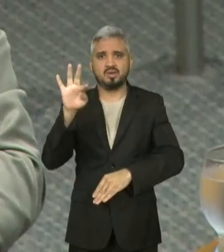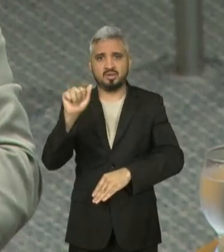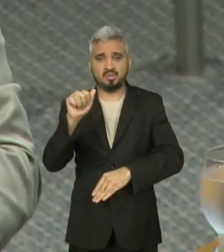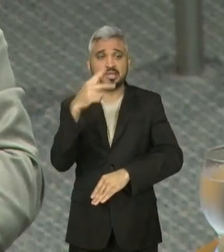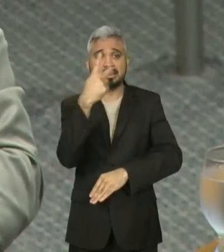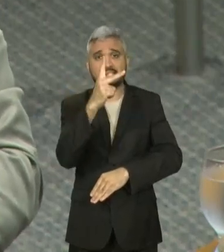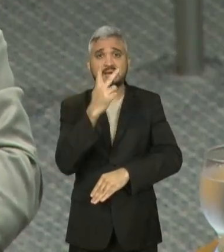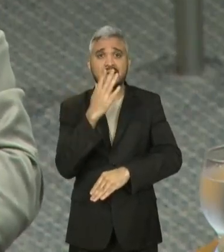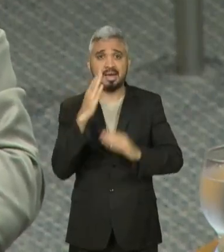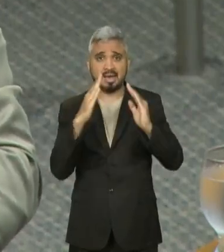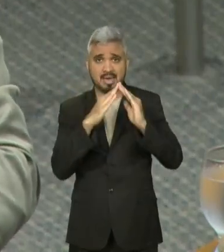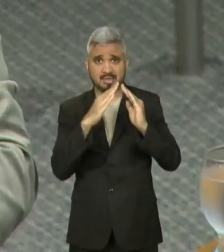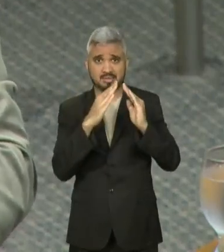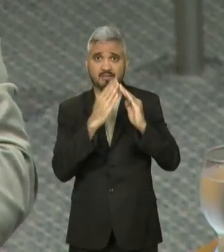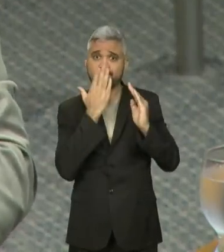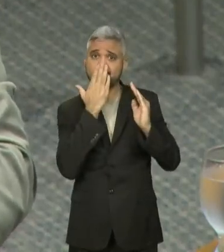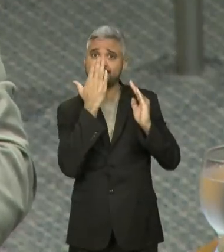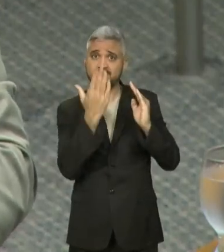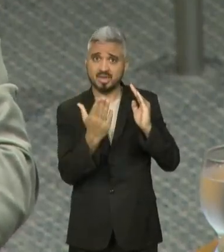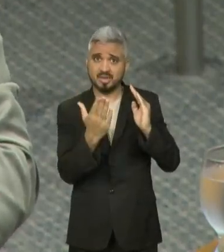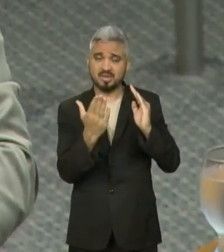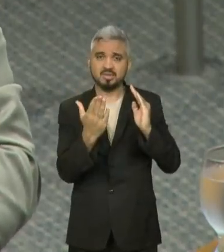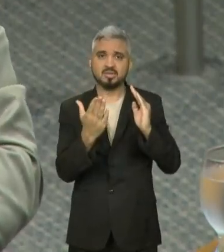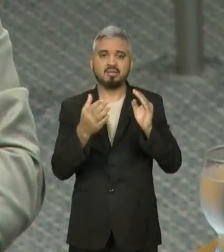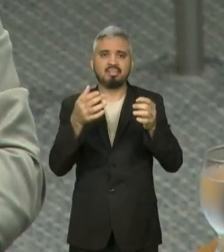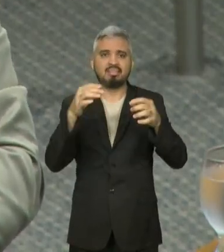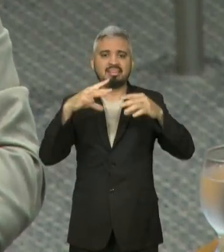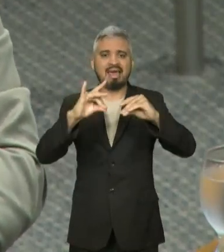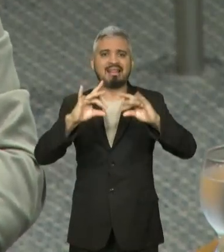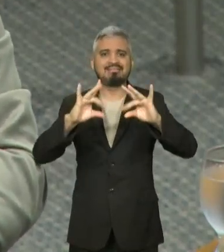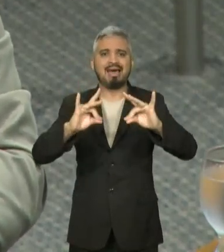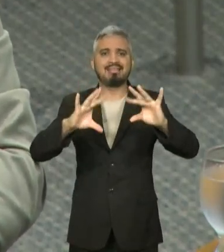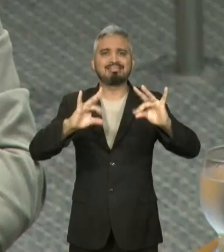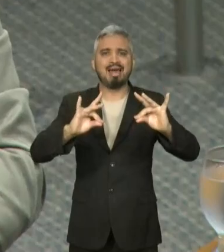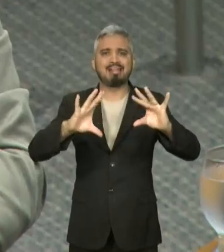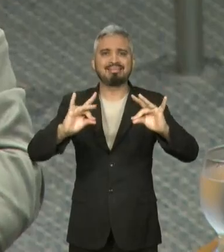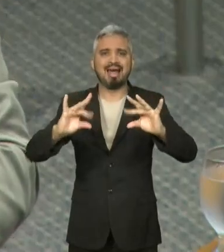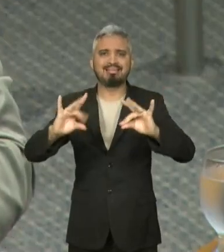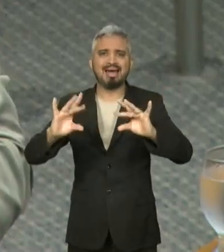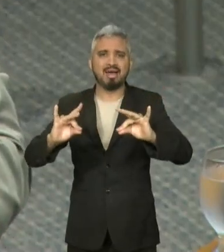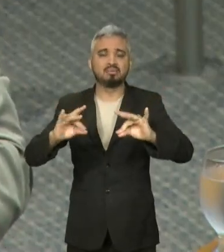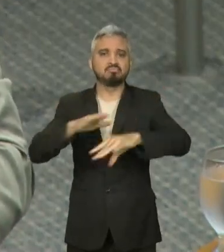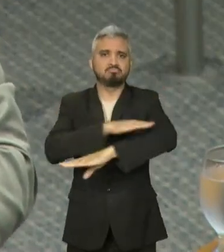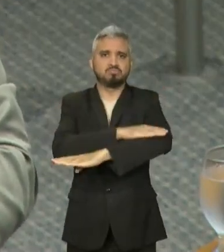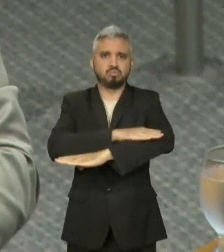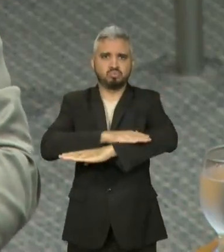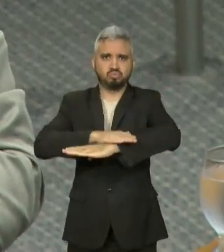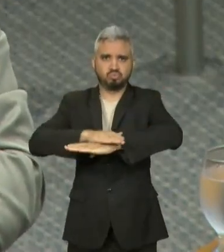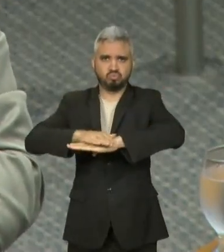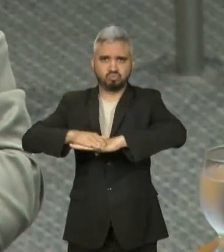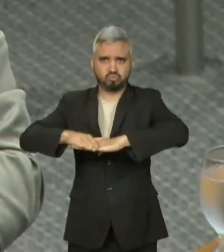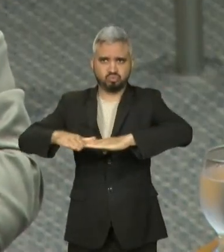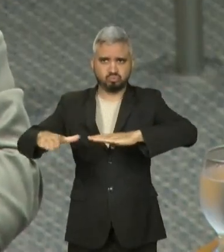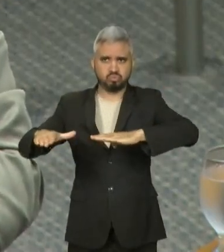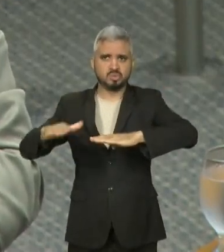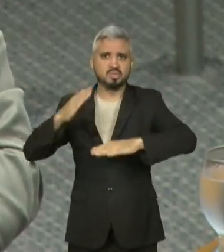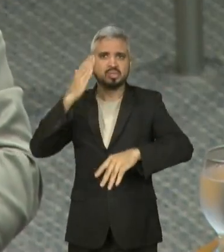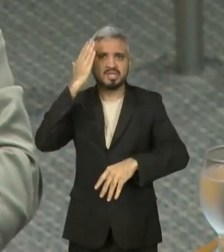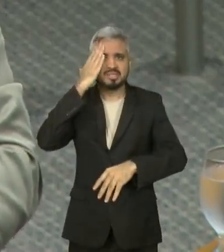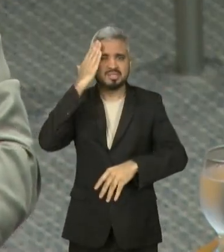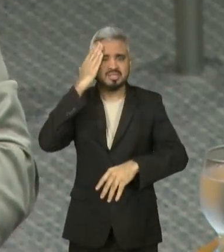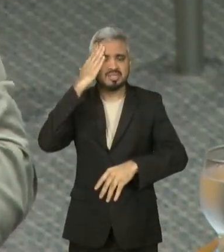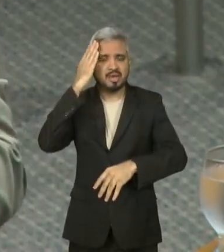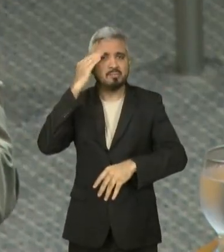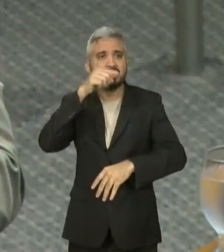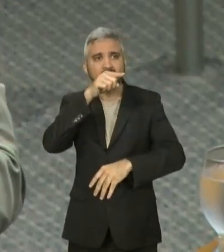fazia, não era lá no local, mas lá estava tanta lama. Ela fez bota de asfalto até lá na porta da casa dele, para saber que ele vai passar por cima do